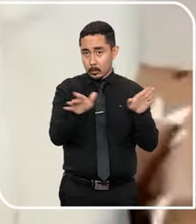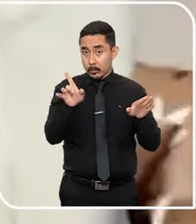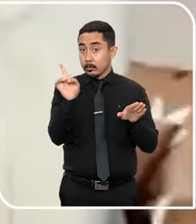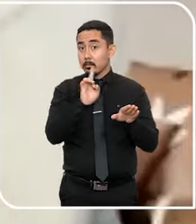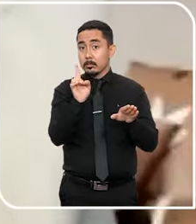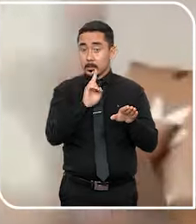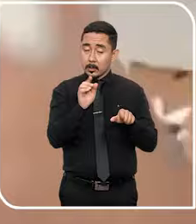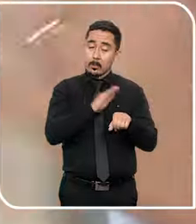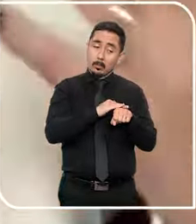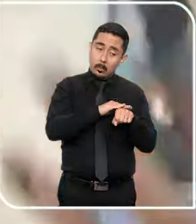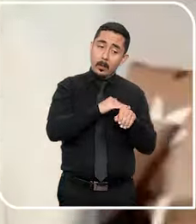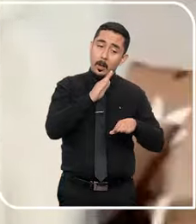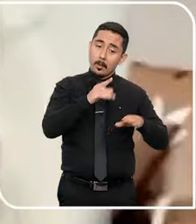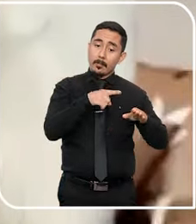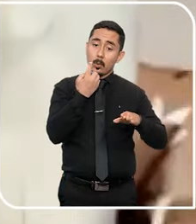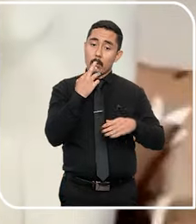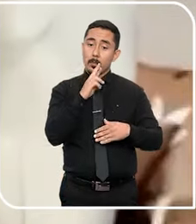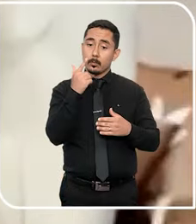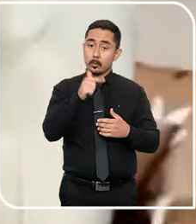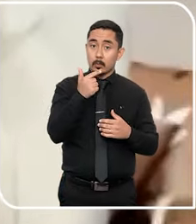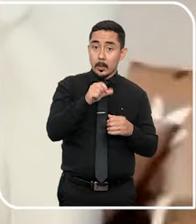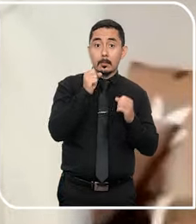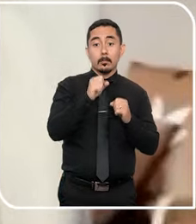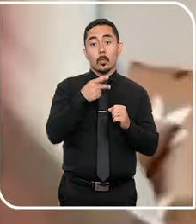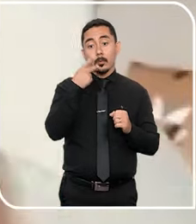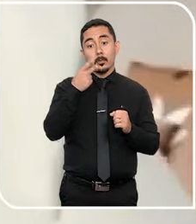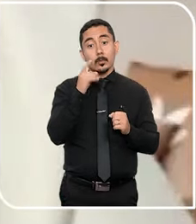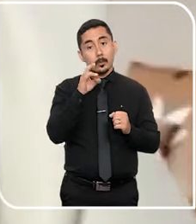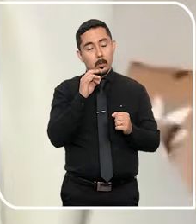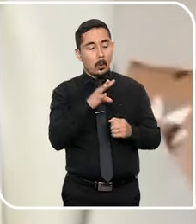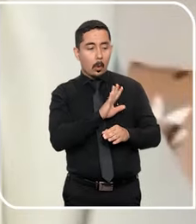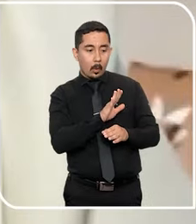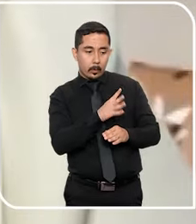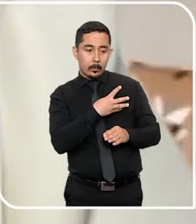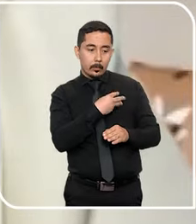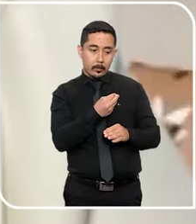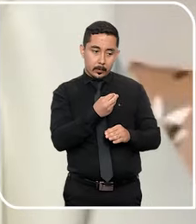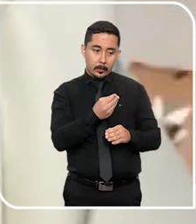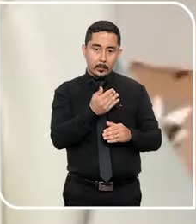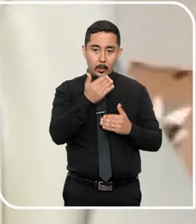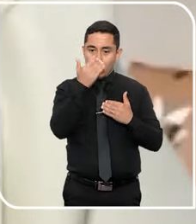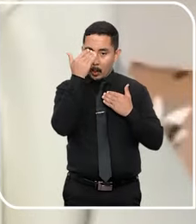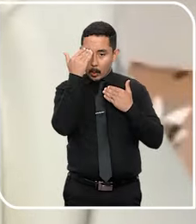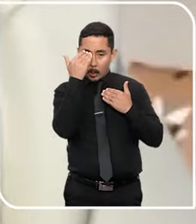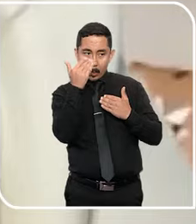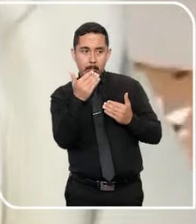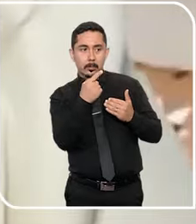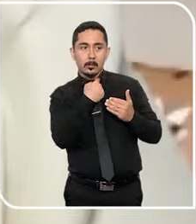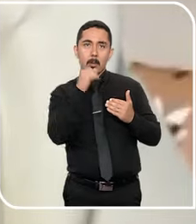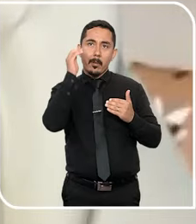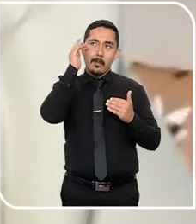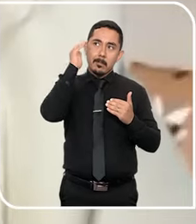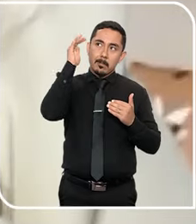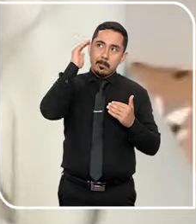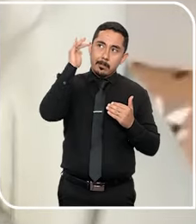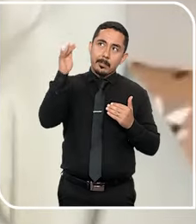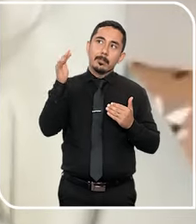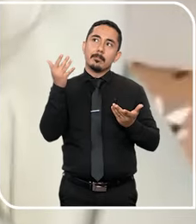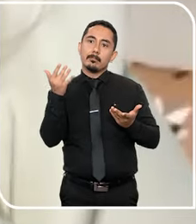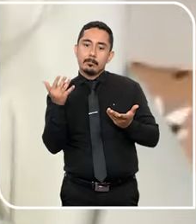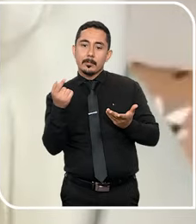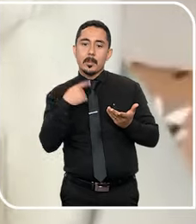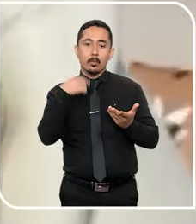conversa e que quando a gente não sabe o que responder a gente pode dizer filho obrigada por me